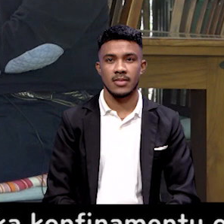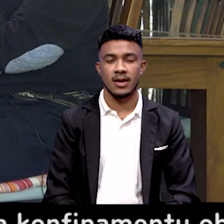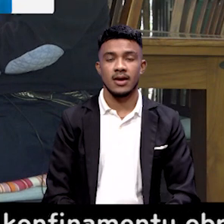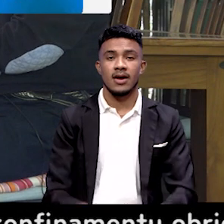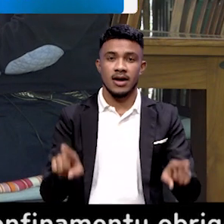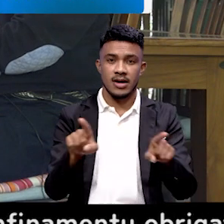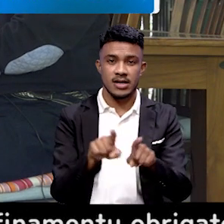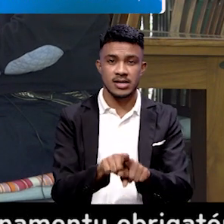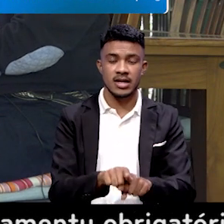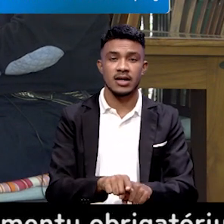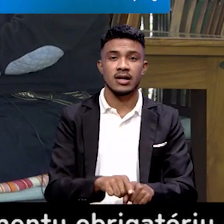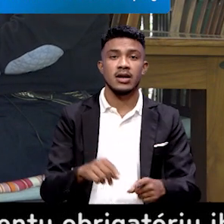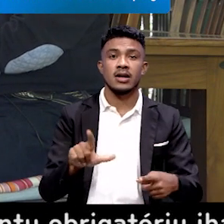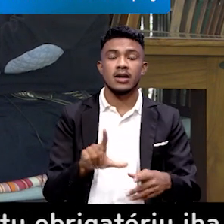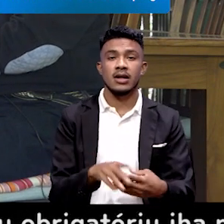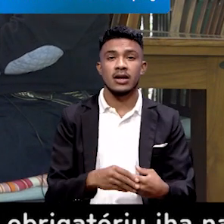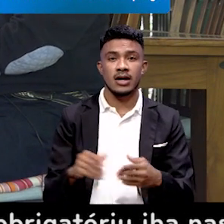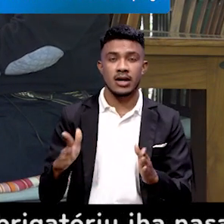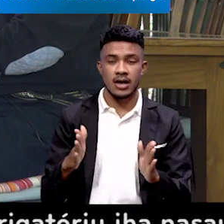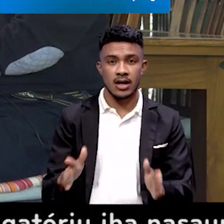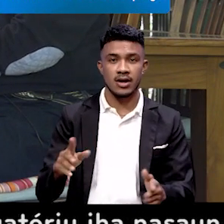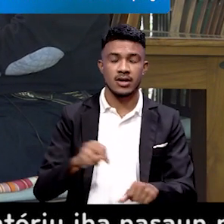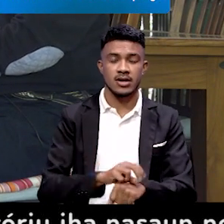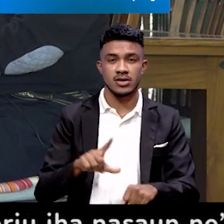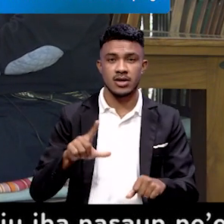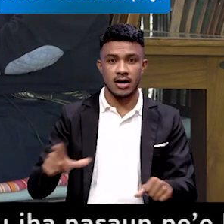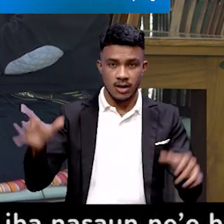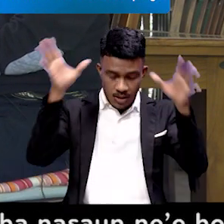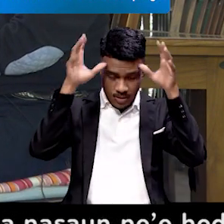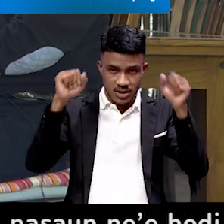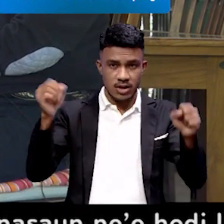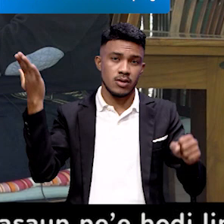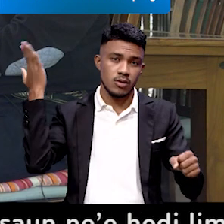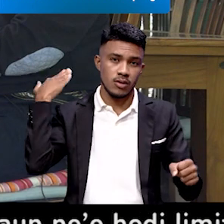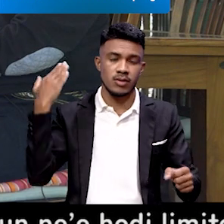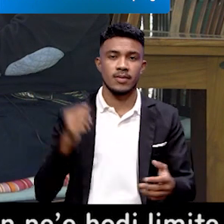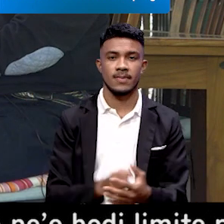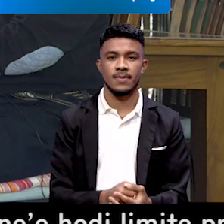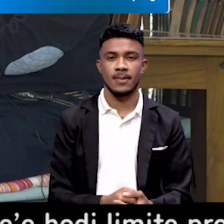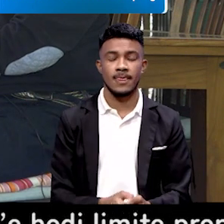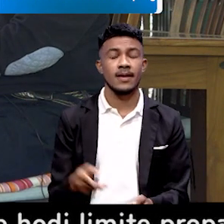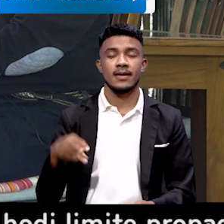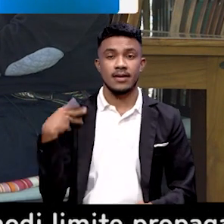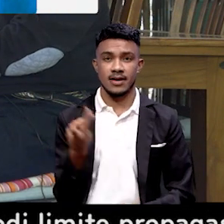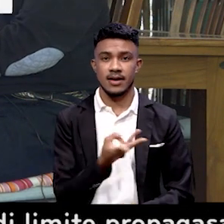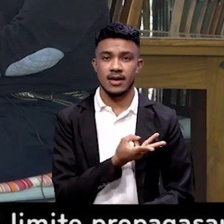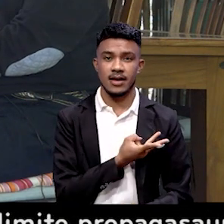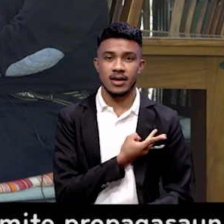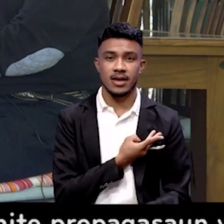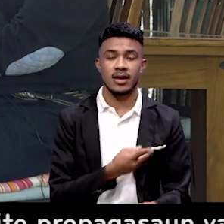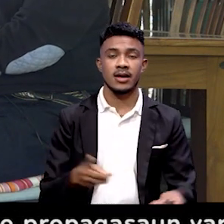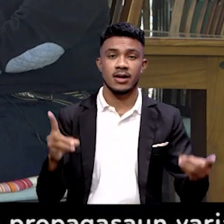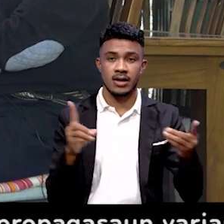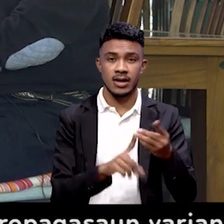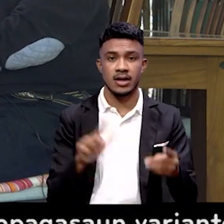Hanesan líder nasional, ex-presidente da República, L'Oréal Nobel da Paz. Ita dia 30 de agosto